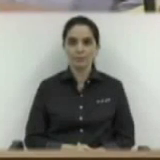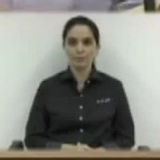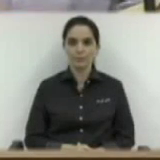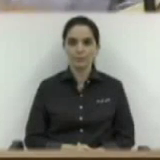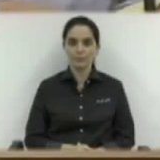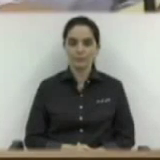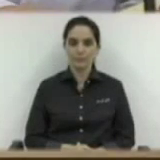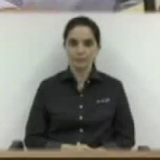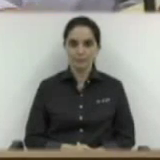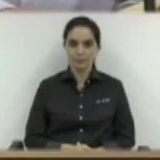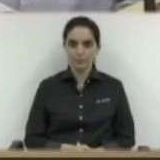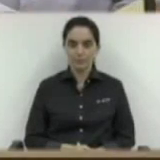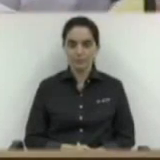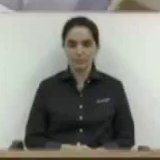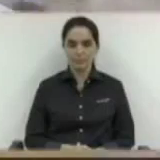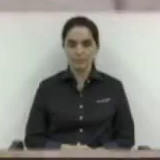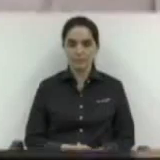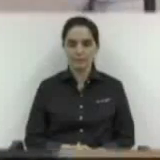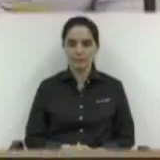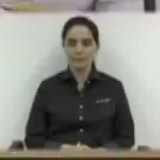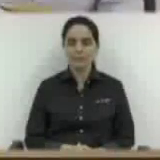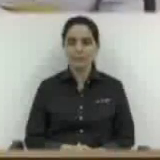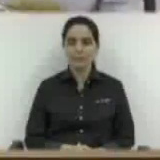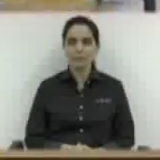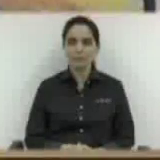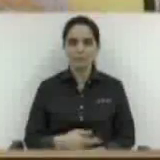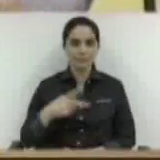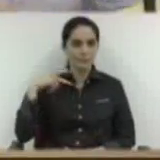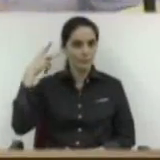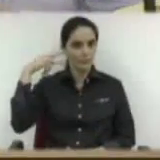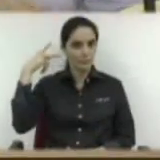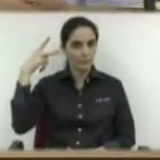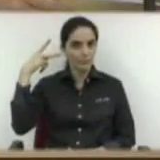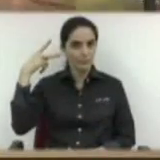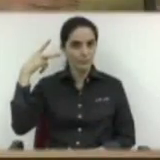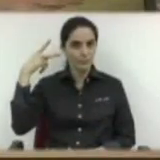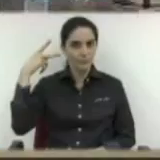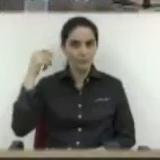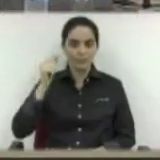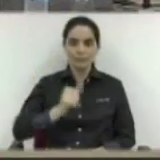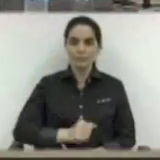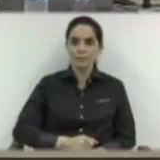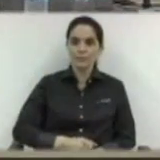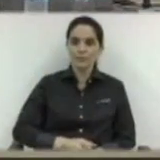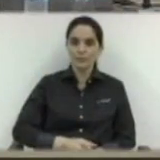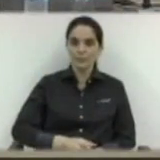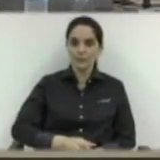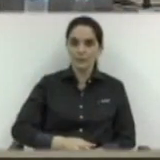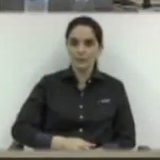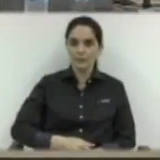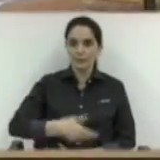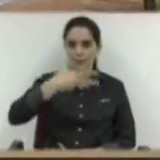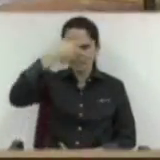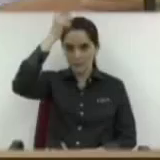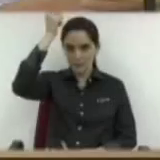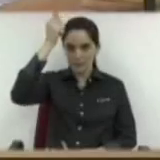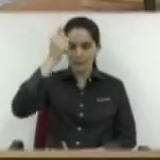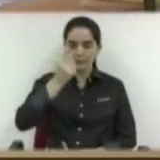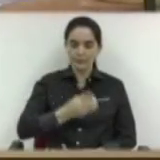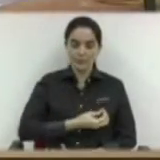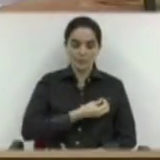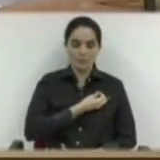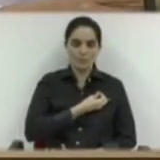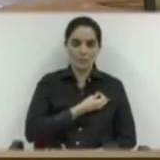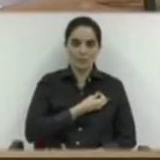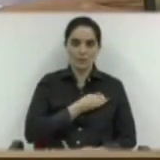Questão de ordem, senhor presidente. Uma questão de ordem do nobre vereador Toninho Franco. Registrar a presença. Registrada a presença do